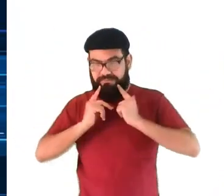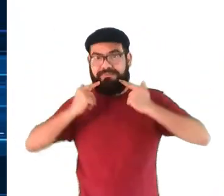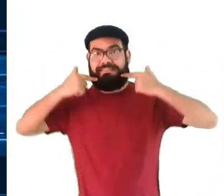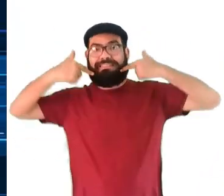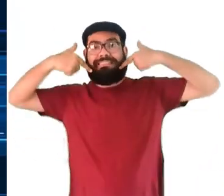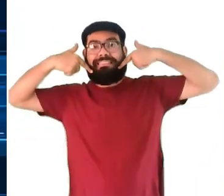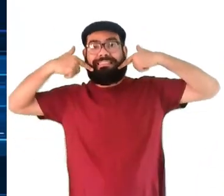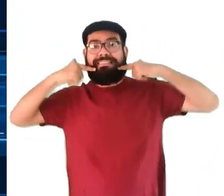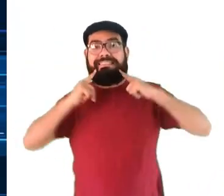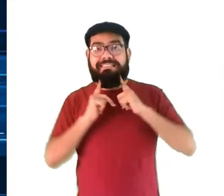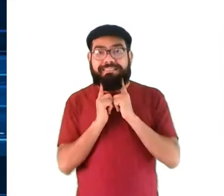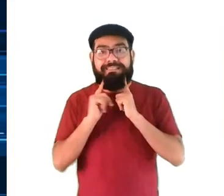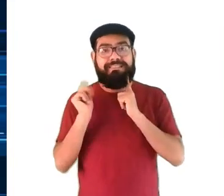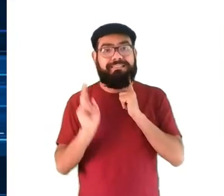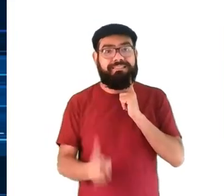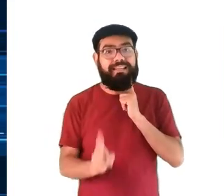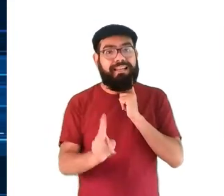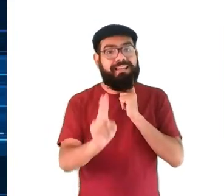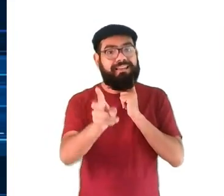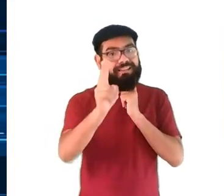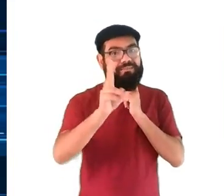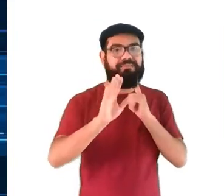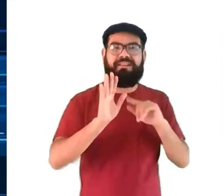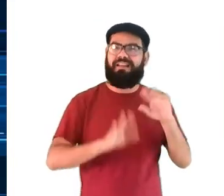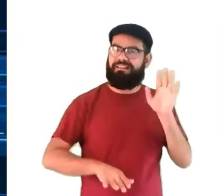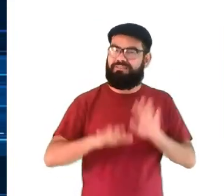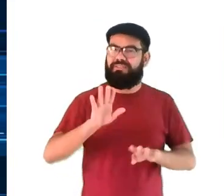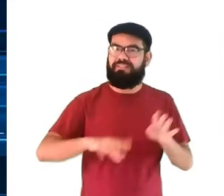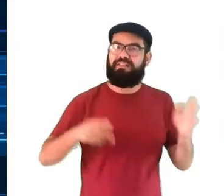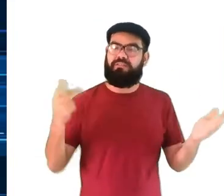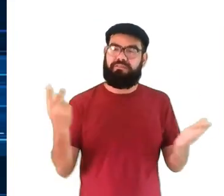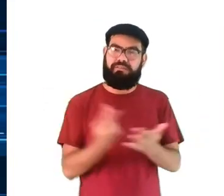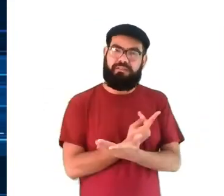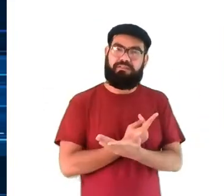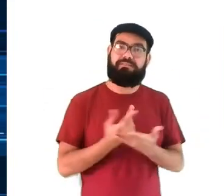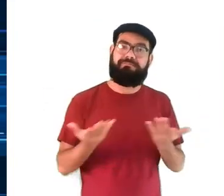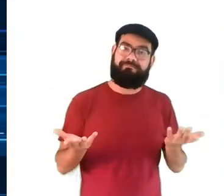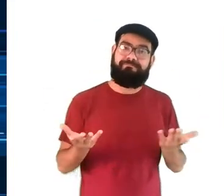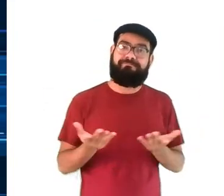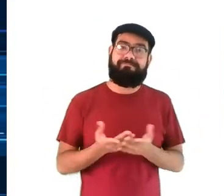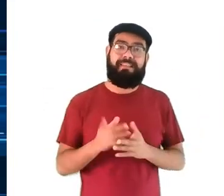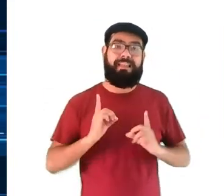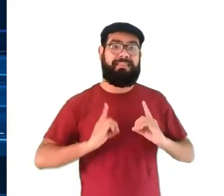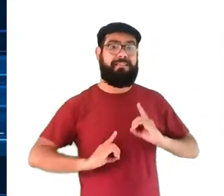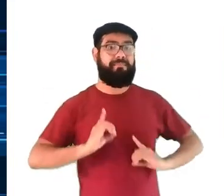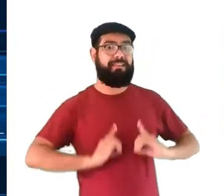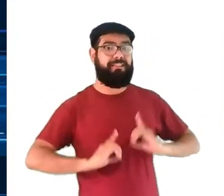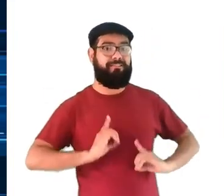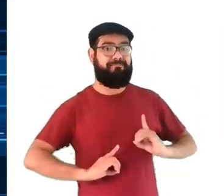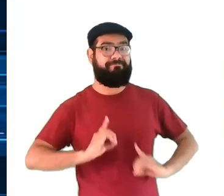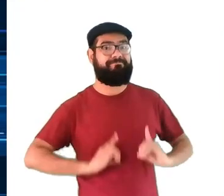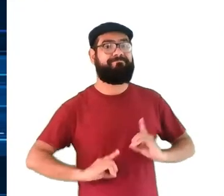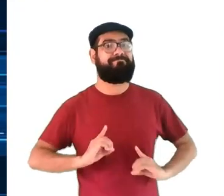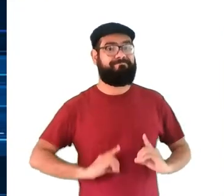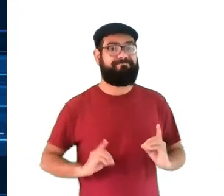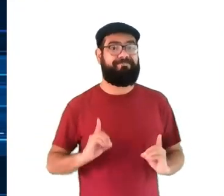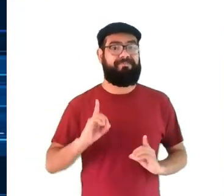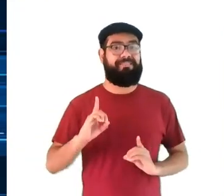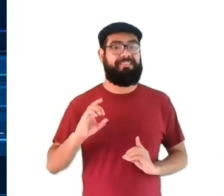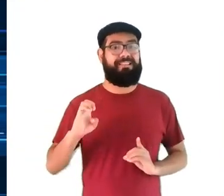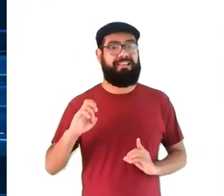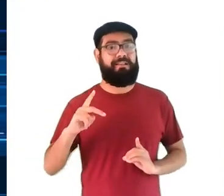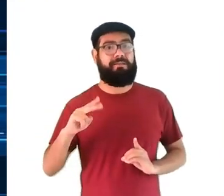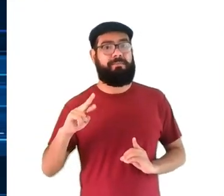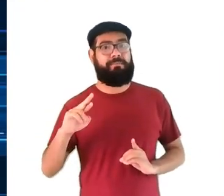levar, em algumas ocasiões, a episódios depressivos, né? O